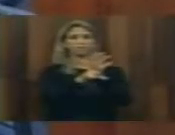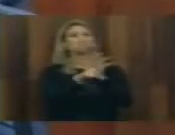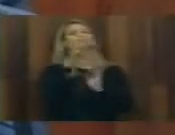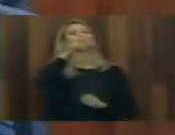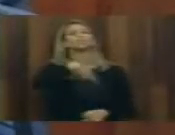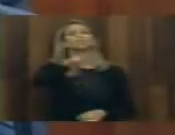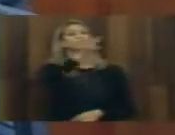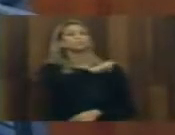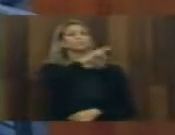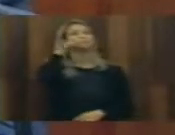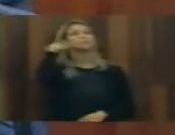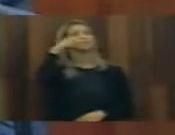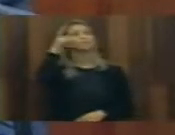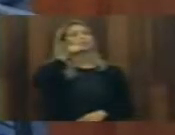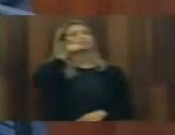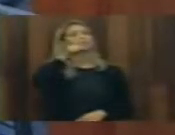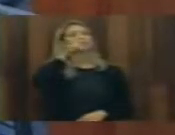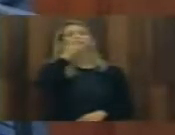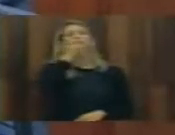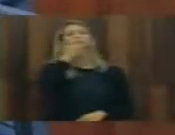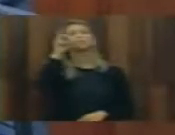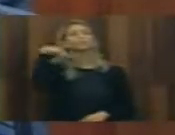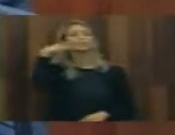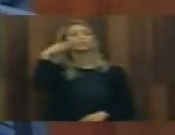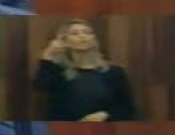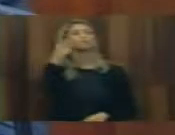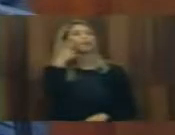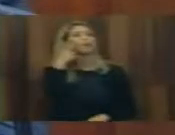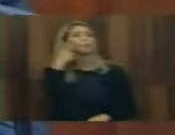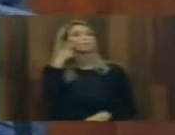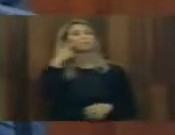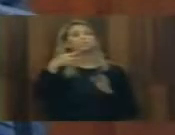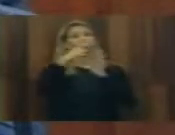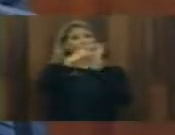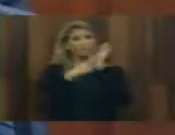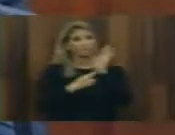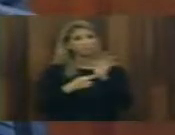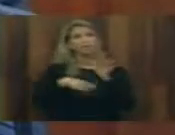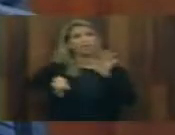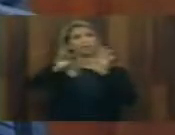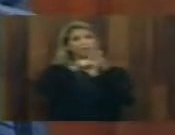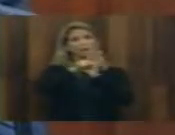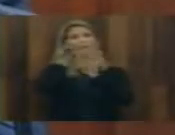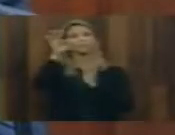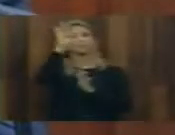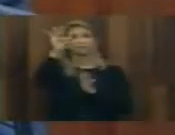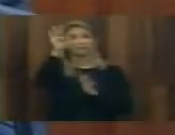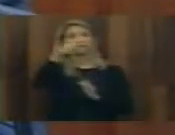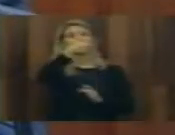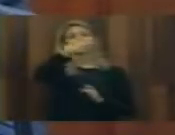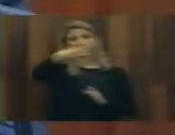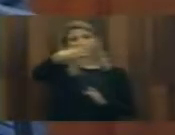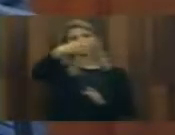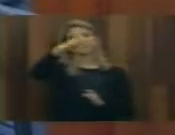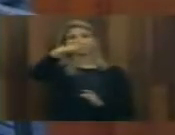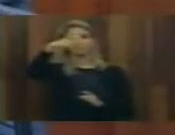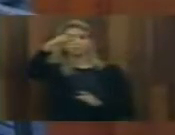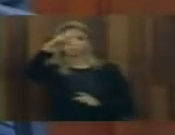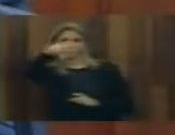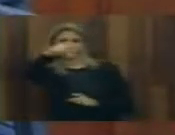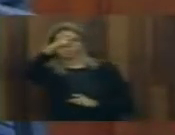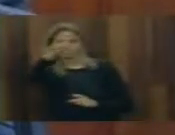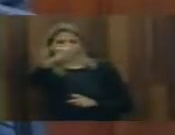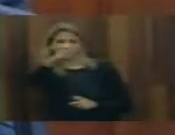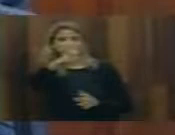vereador Rafael Peçanha, que normatiza a execução da Lei Federal 13.595, de 5 de janeiro